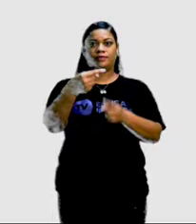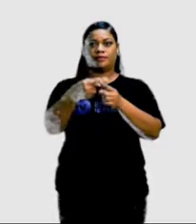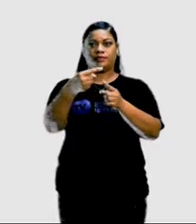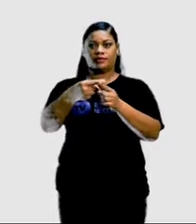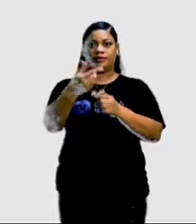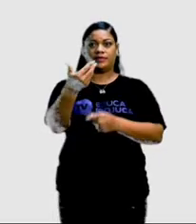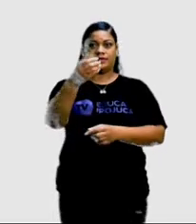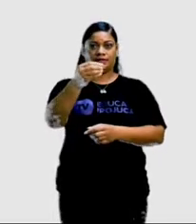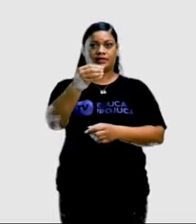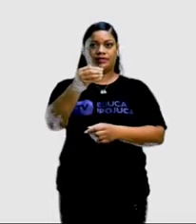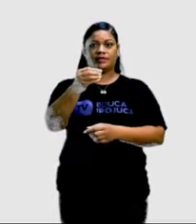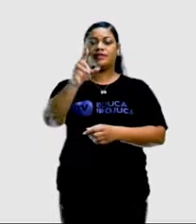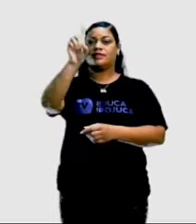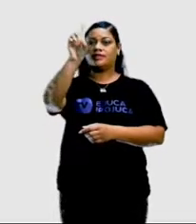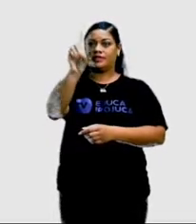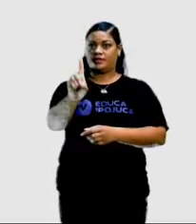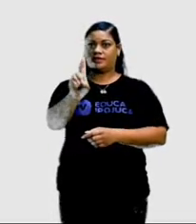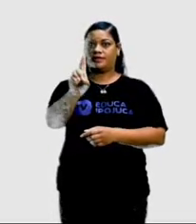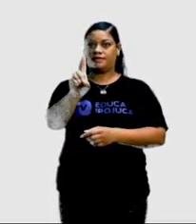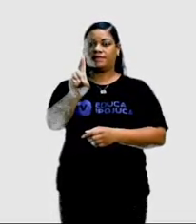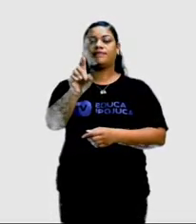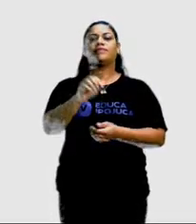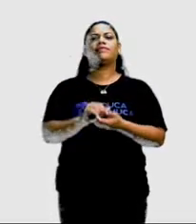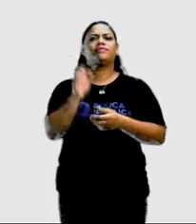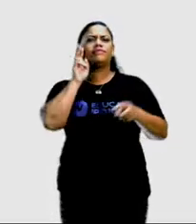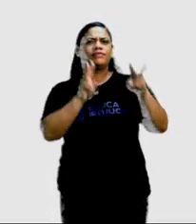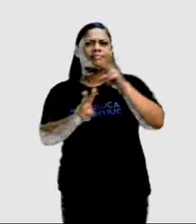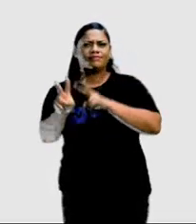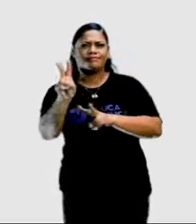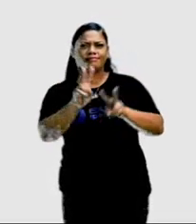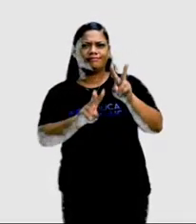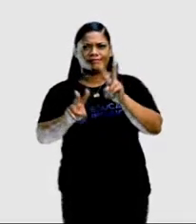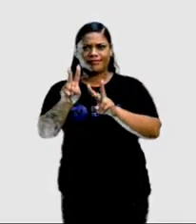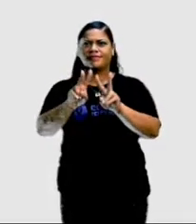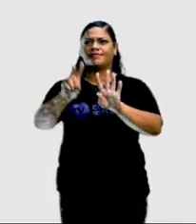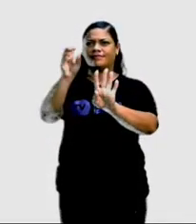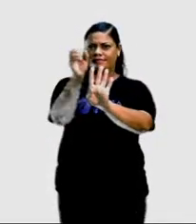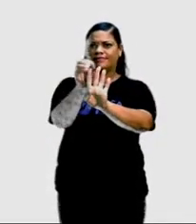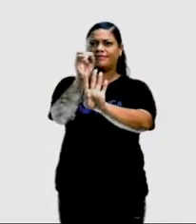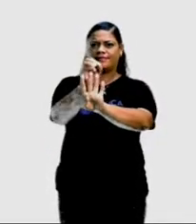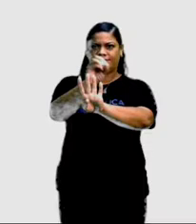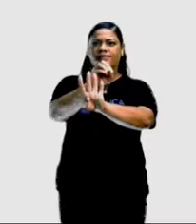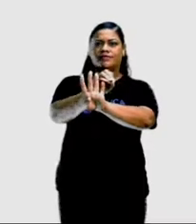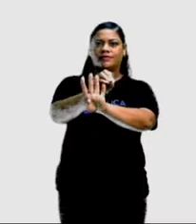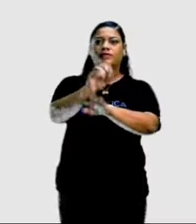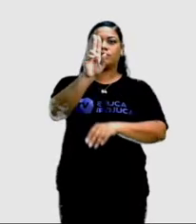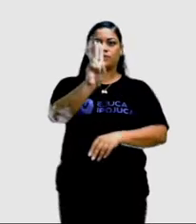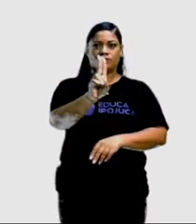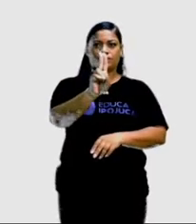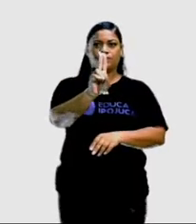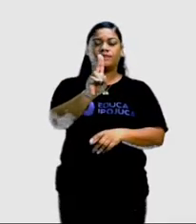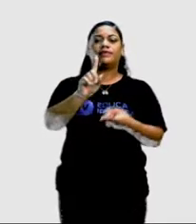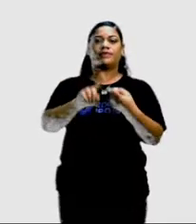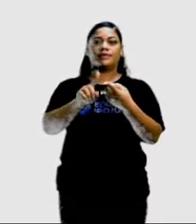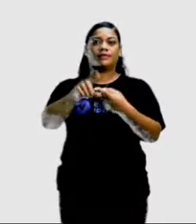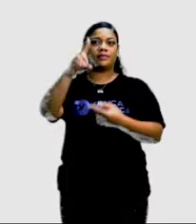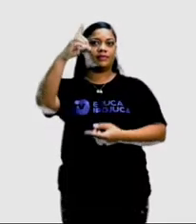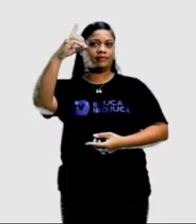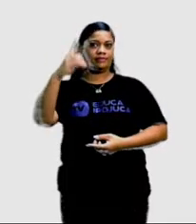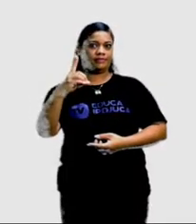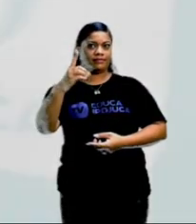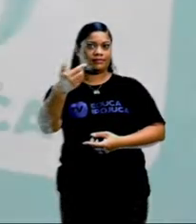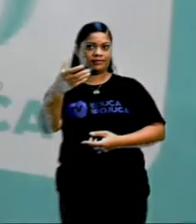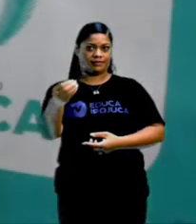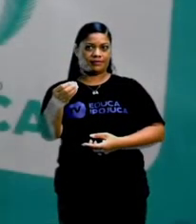são dezenas. Contudo, observando no ábaco, temos o U de unidade e o D de